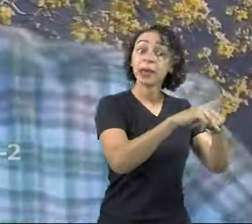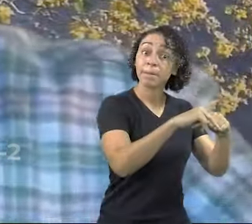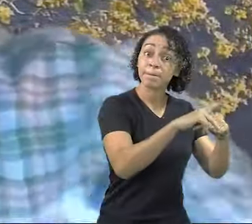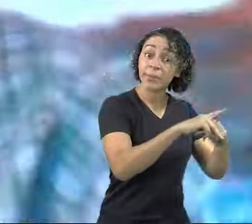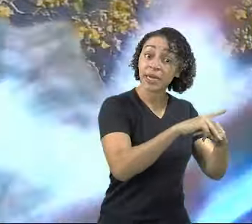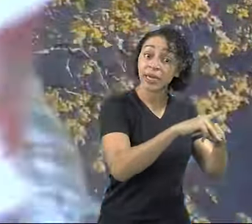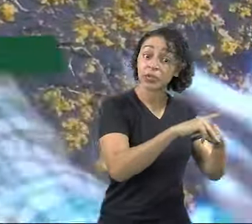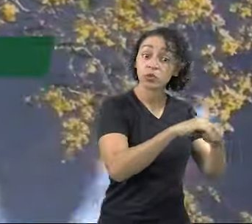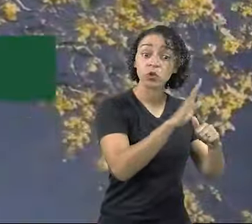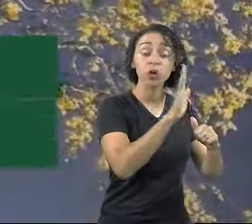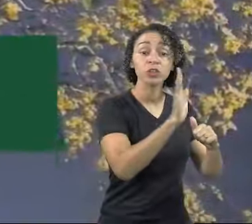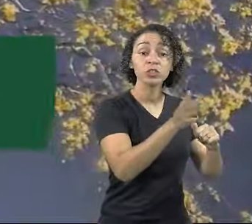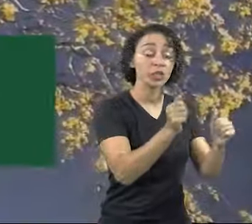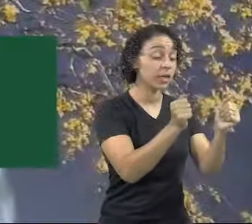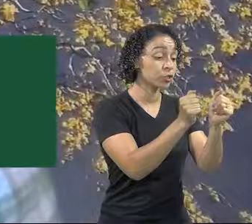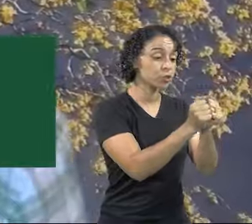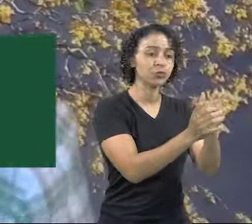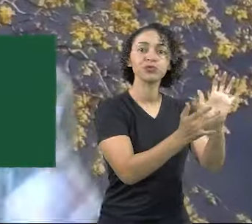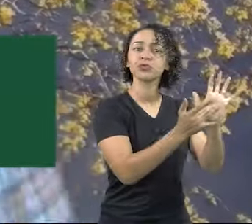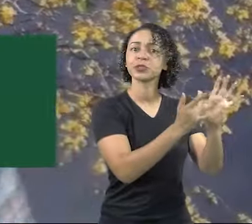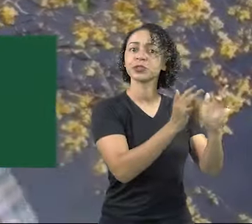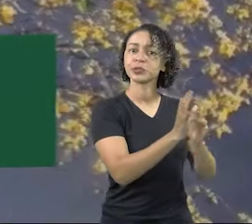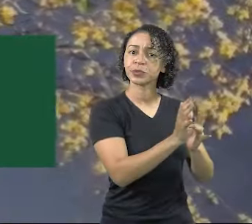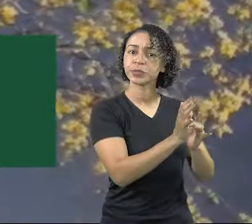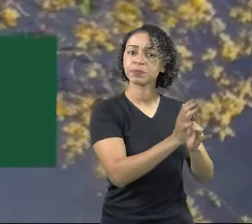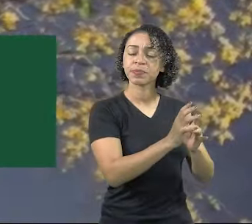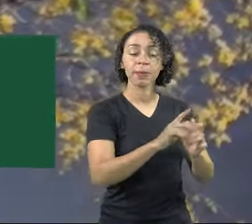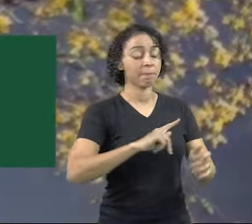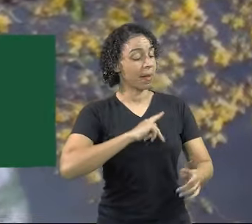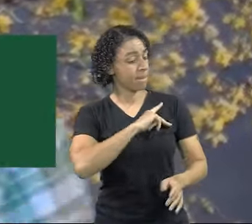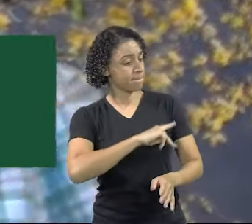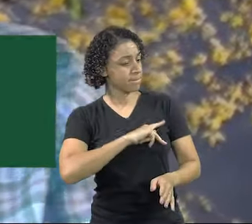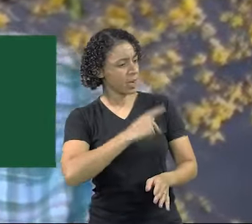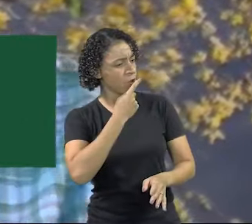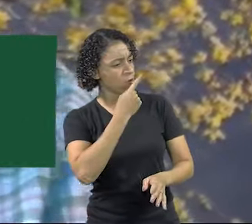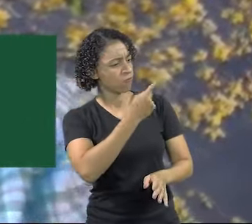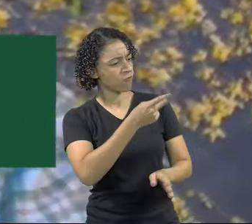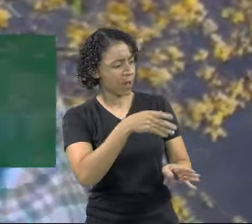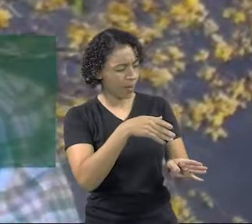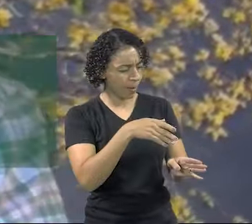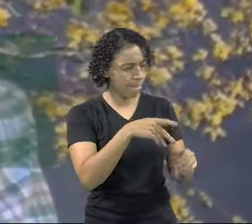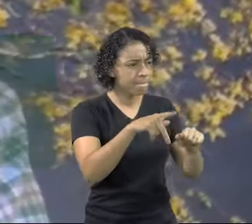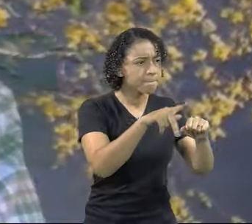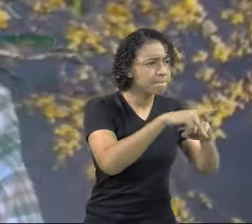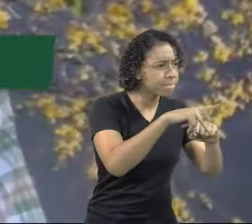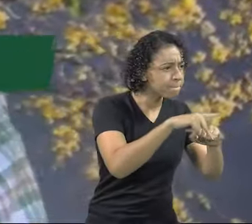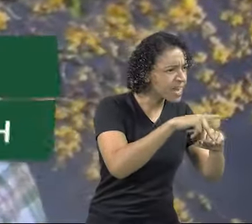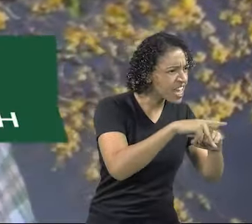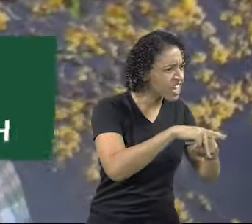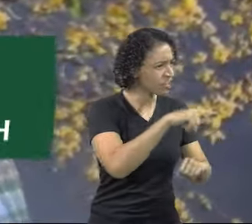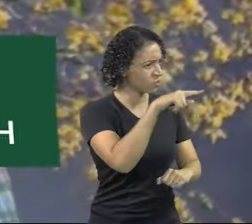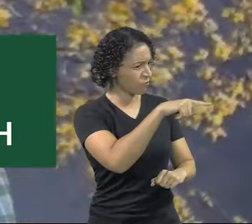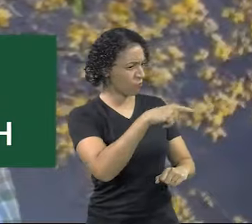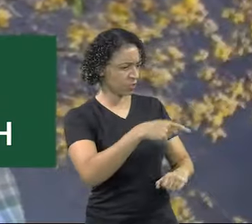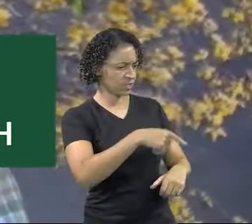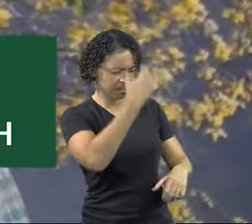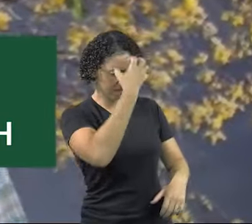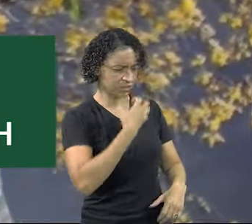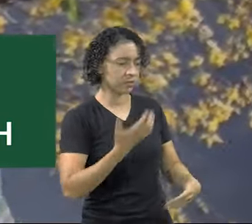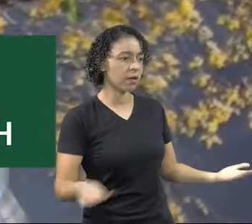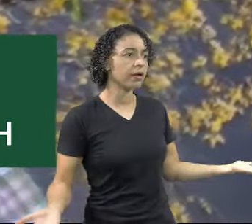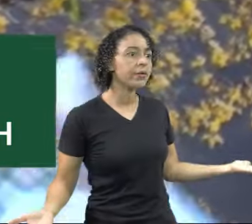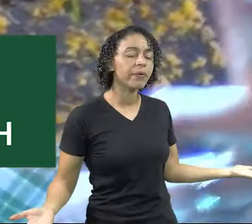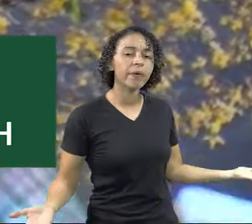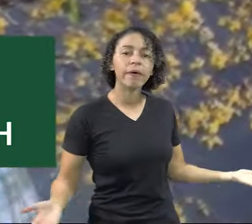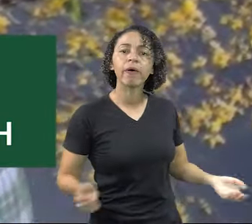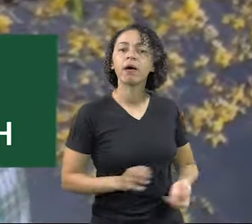Pedro você não pode você tem que ser um homem você tem que ter caráter Pedro então para chamar a atenção de Pedro imagina um homem que